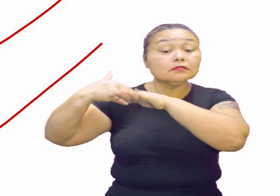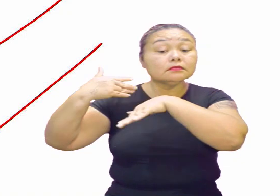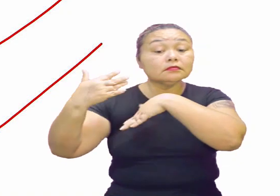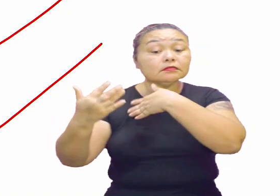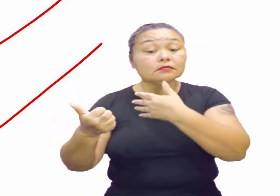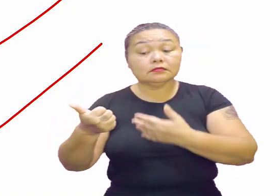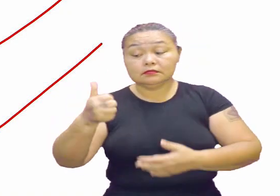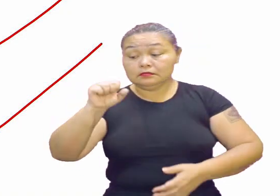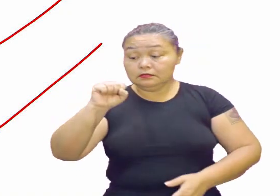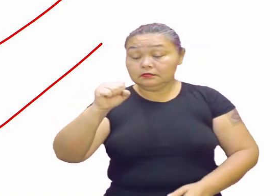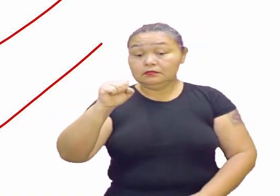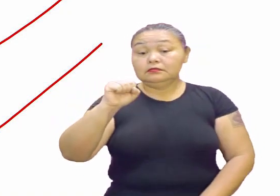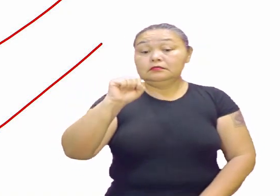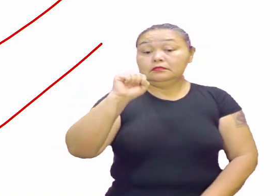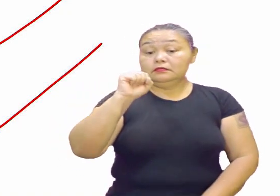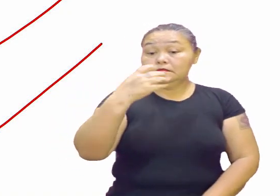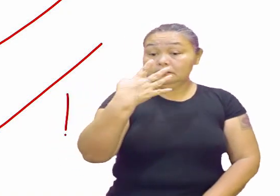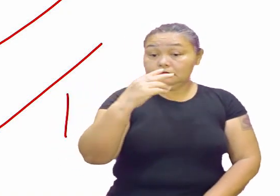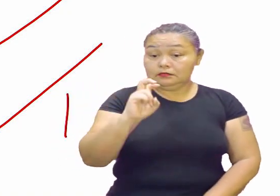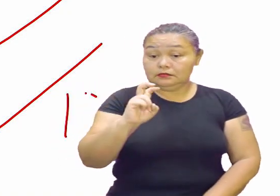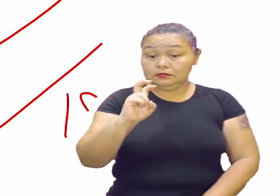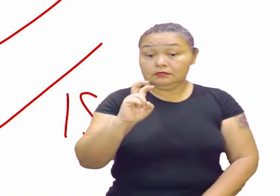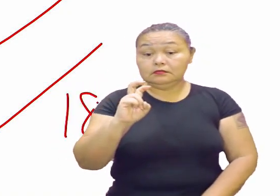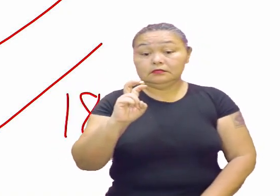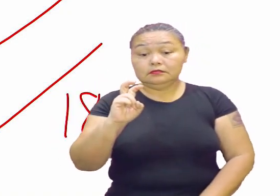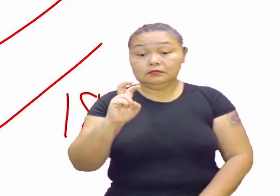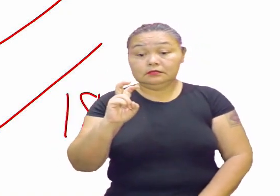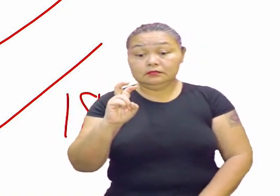estamos em 1855. Para